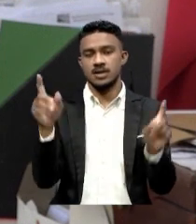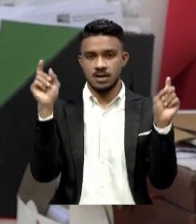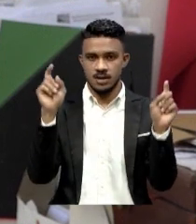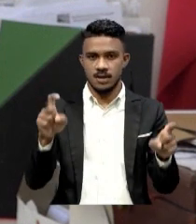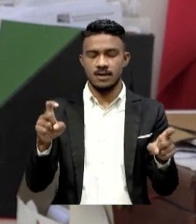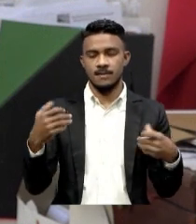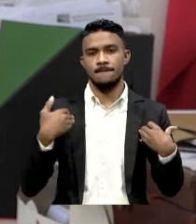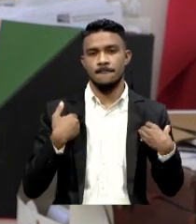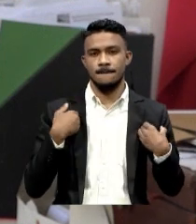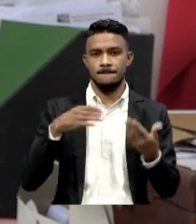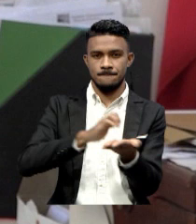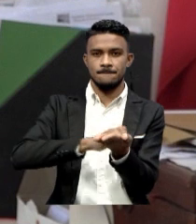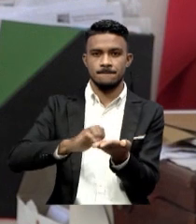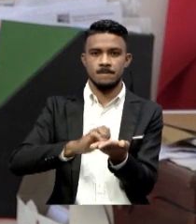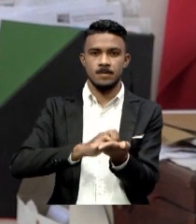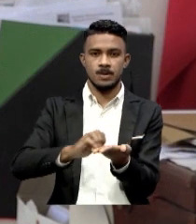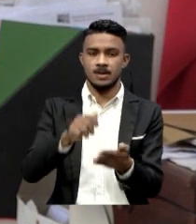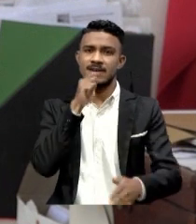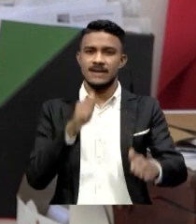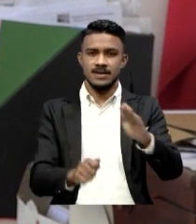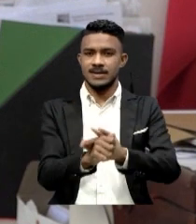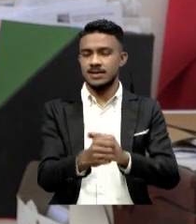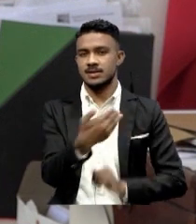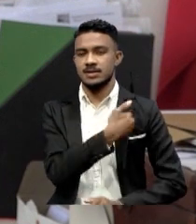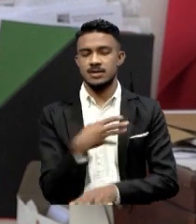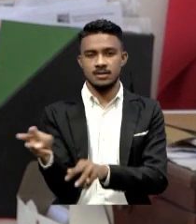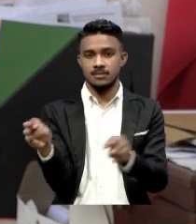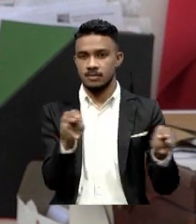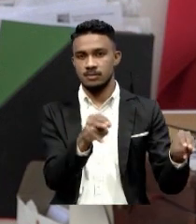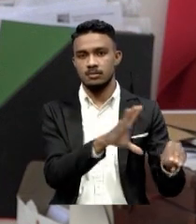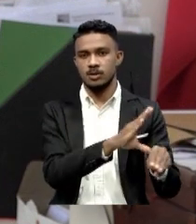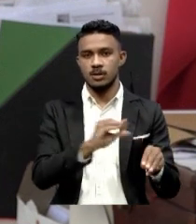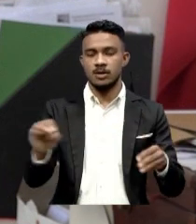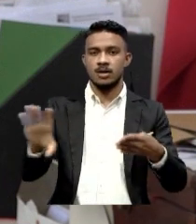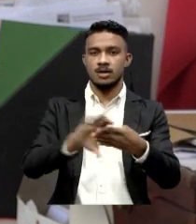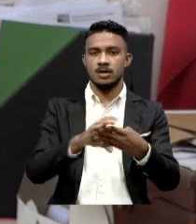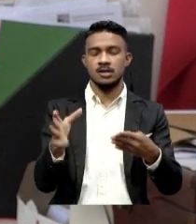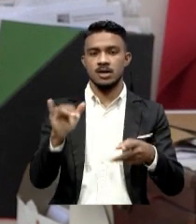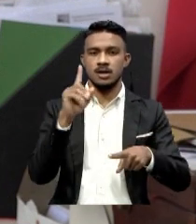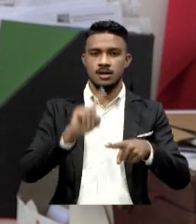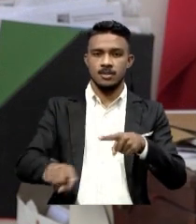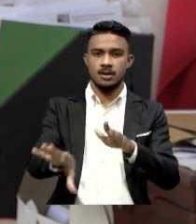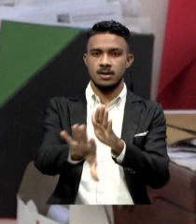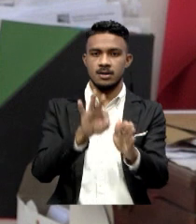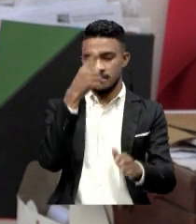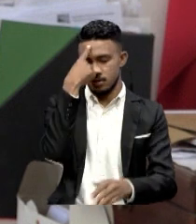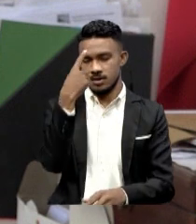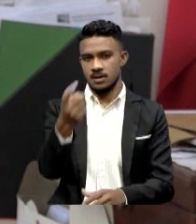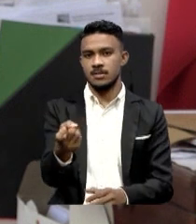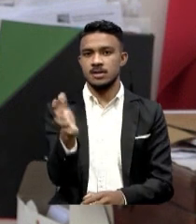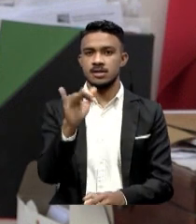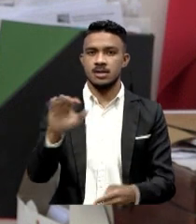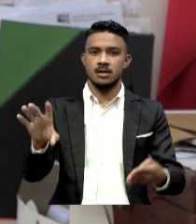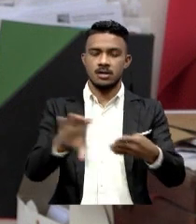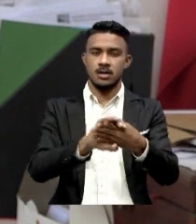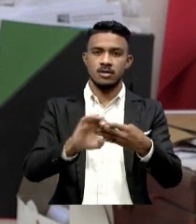portanto, ilegalmente, cira, muda cartão eleitoral, então, cira, la beleje, tantama, cira, o cartão